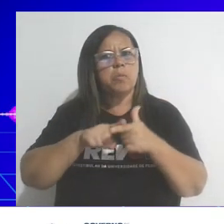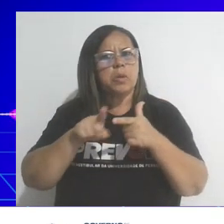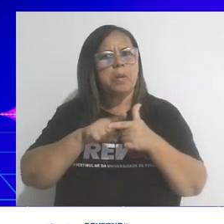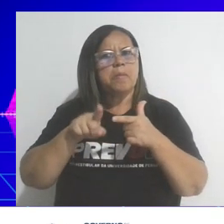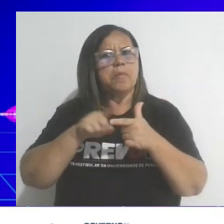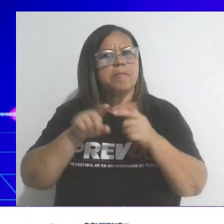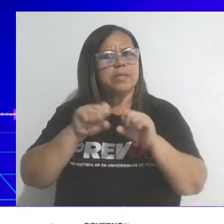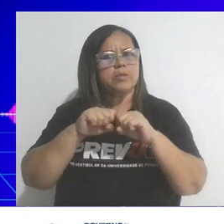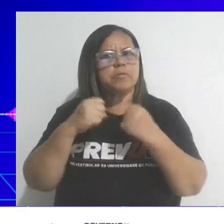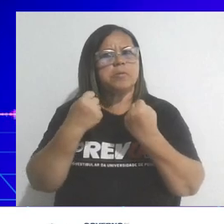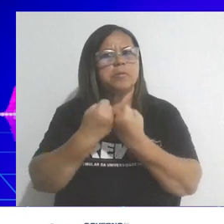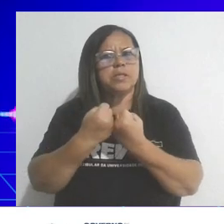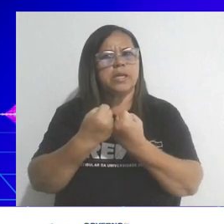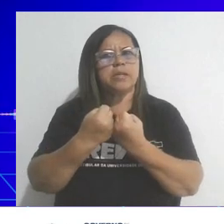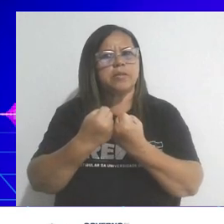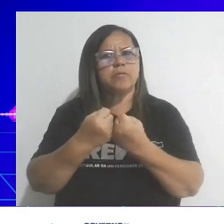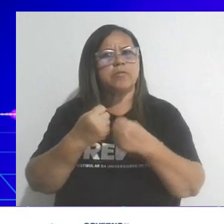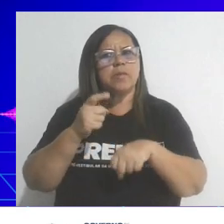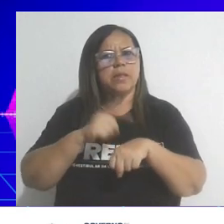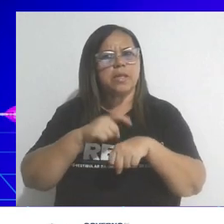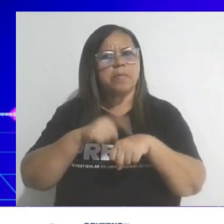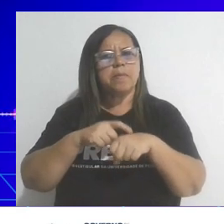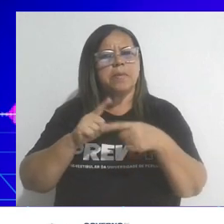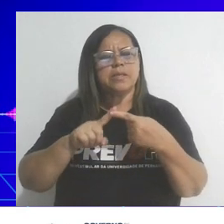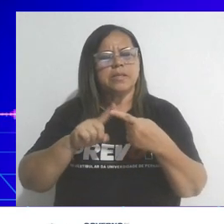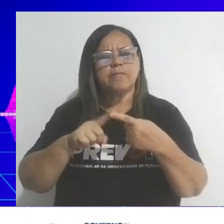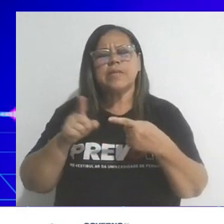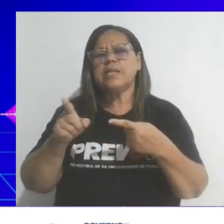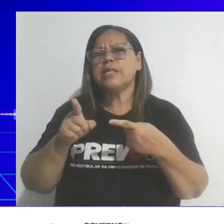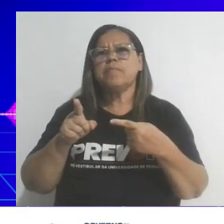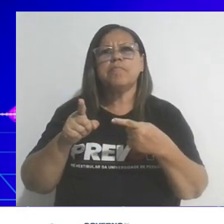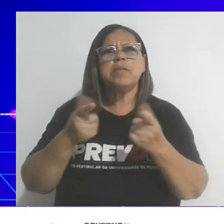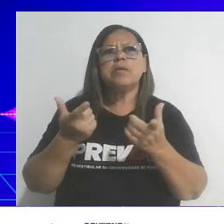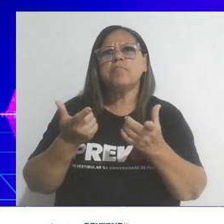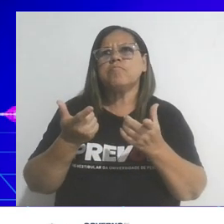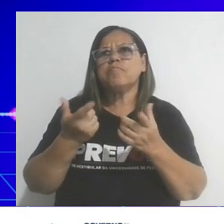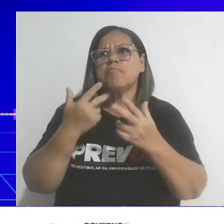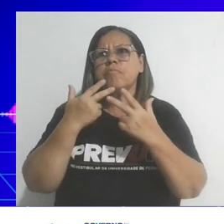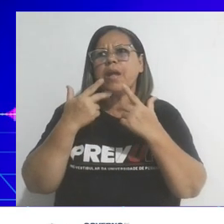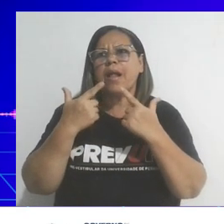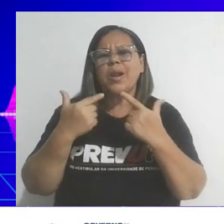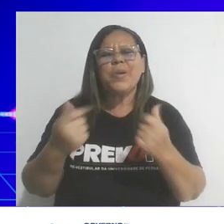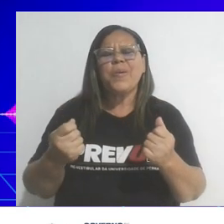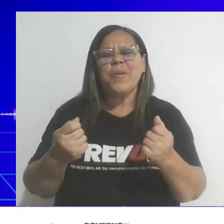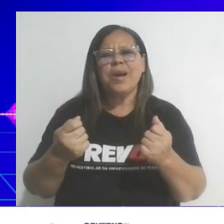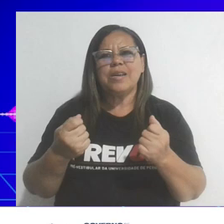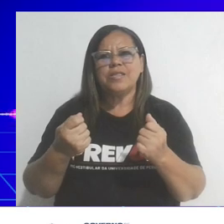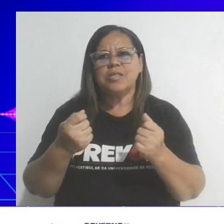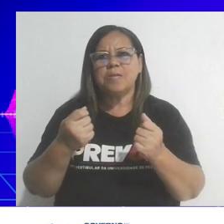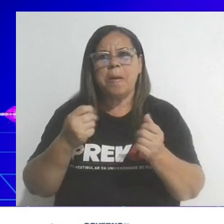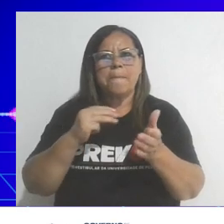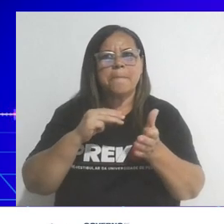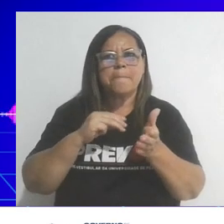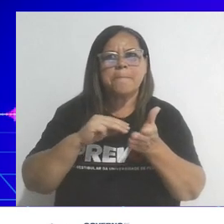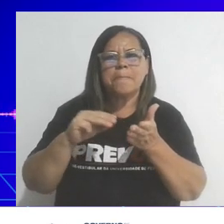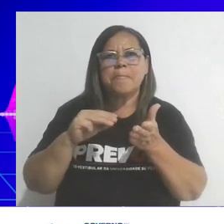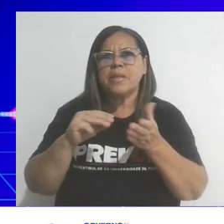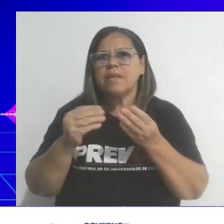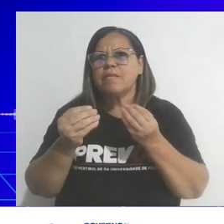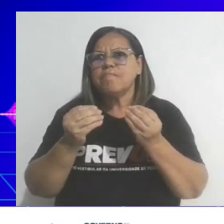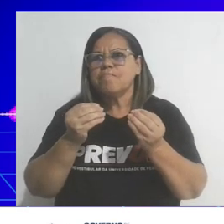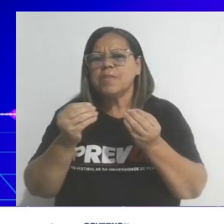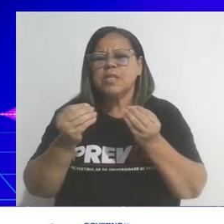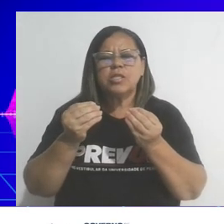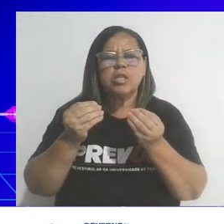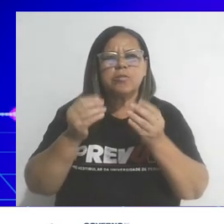da sociedade da época e a linguagem que ele usava era tipo a troca de mensagens daquela época com detalhes tão bem escolhidos que o